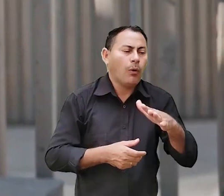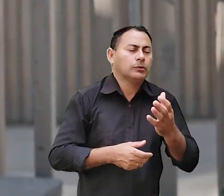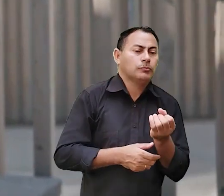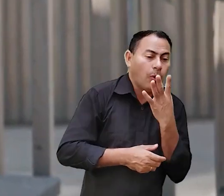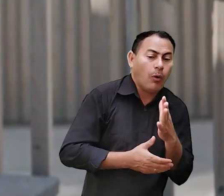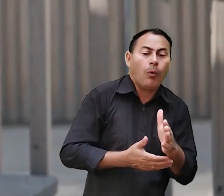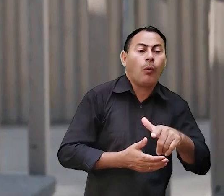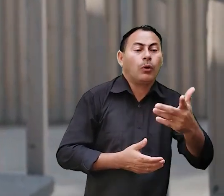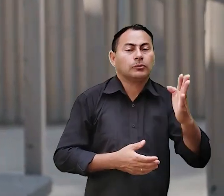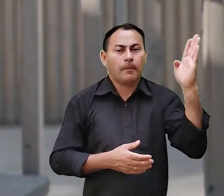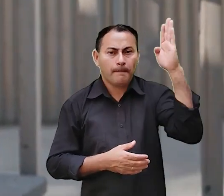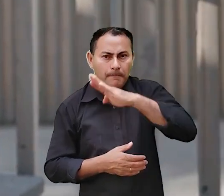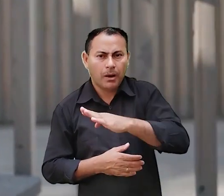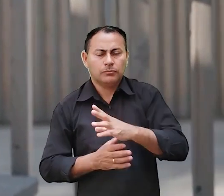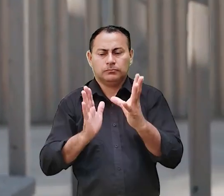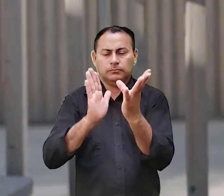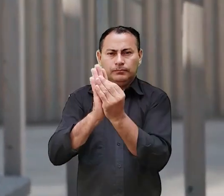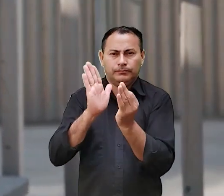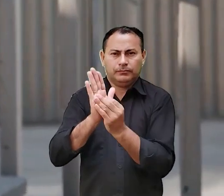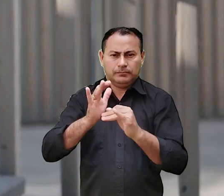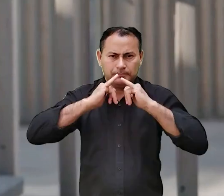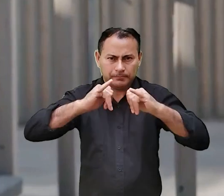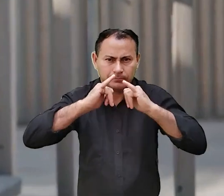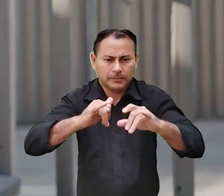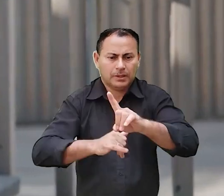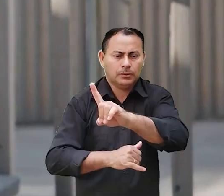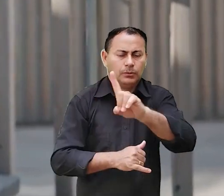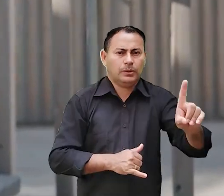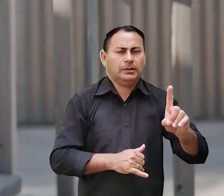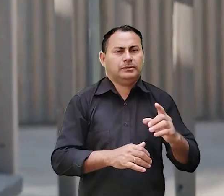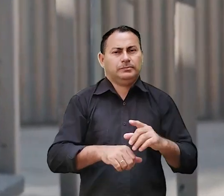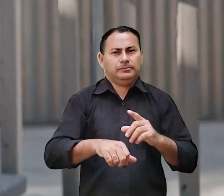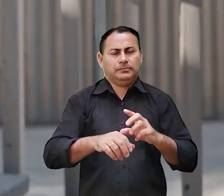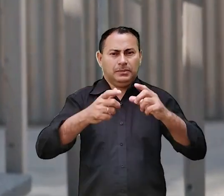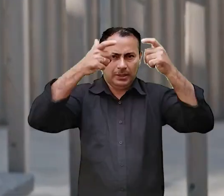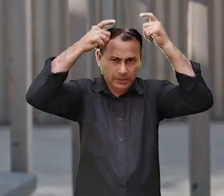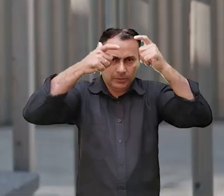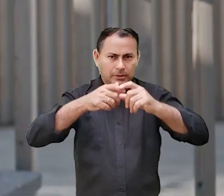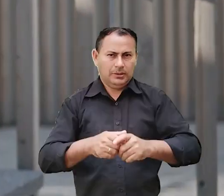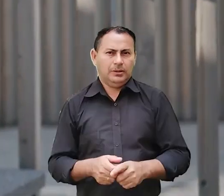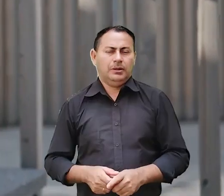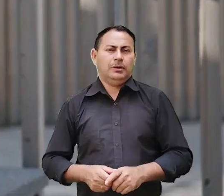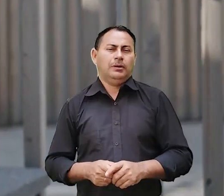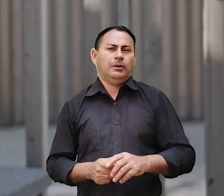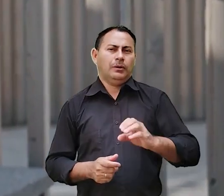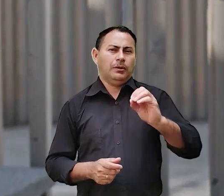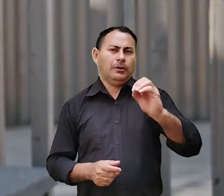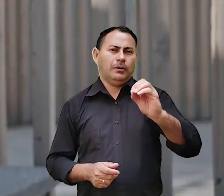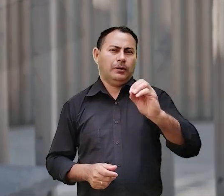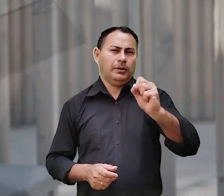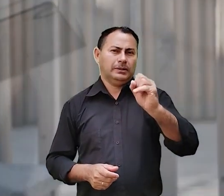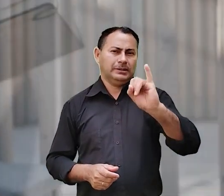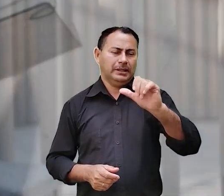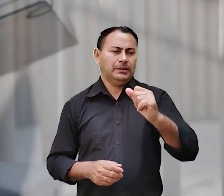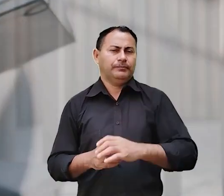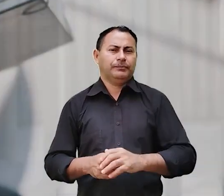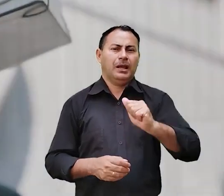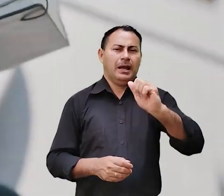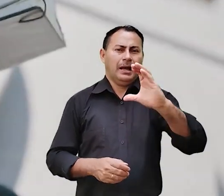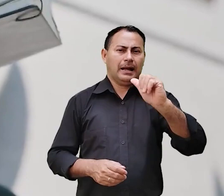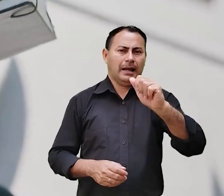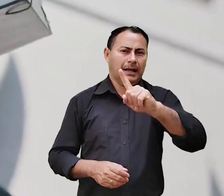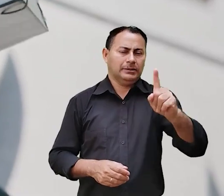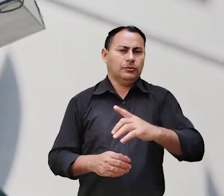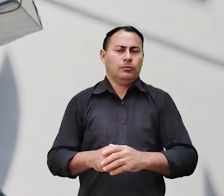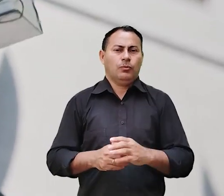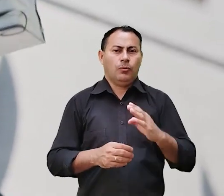bons e outros maus e isso afetava o conteúdo de suas pregações durante esses reinados Ozias foi um bom Rei hás foi um rei mau e